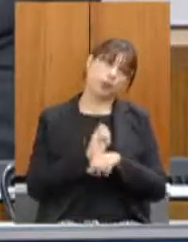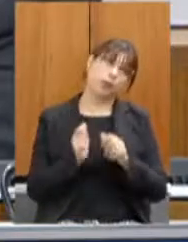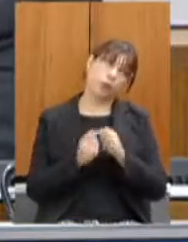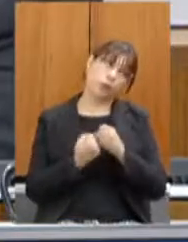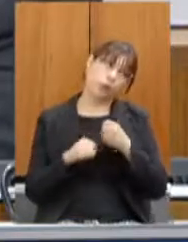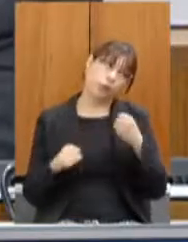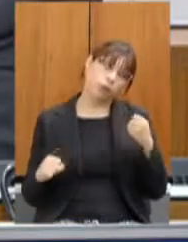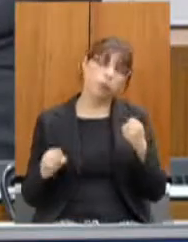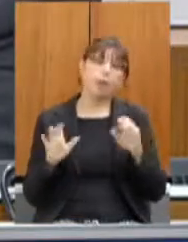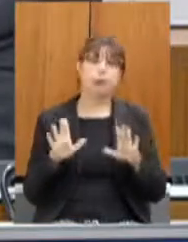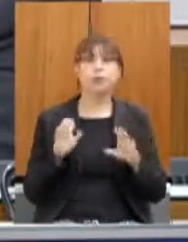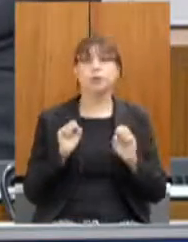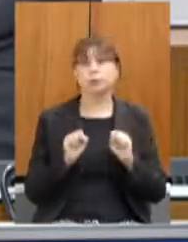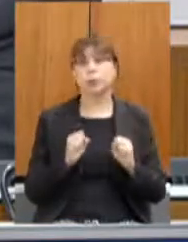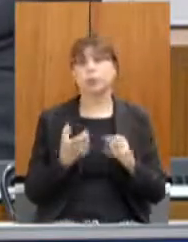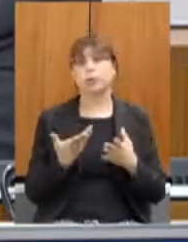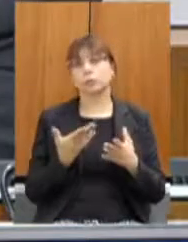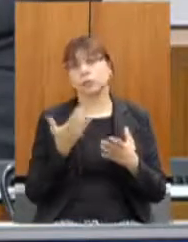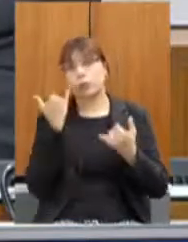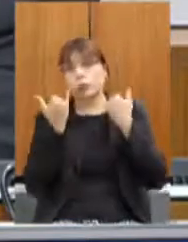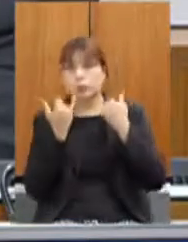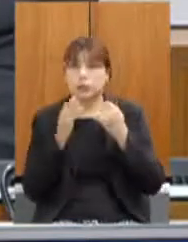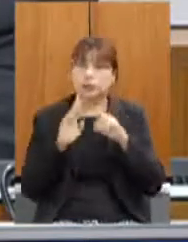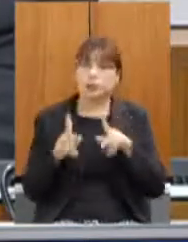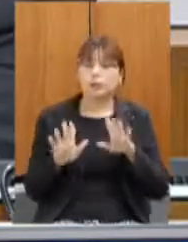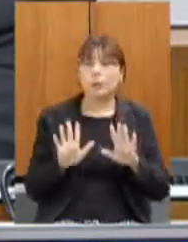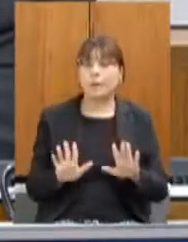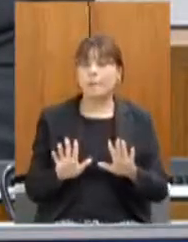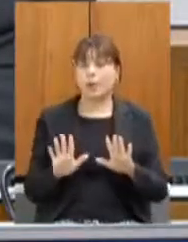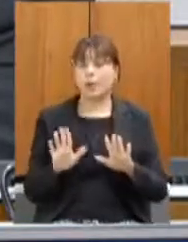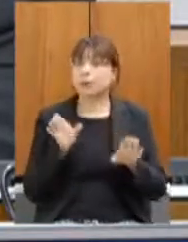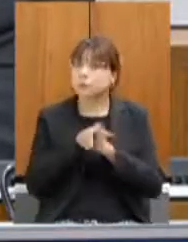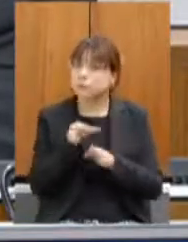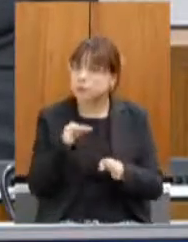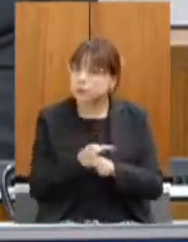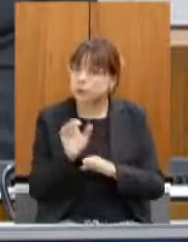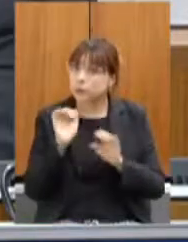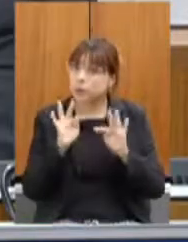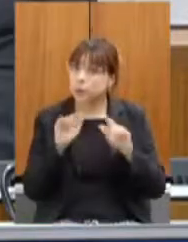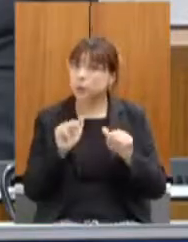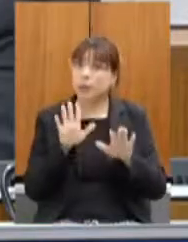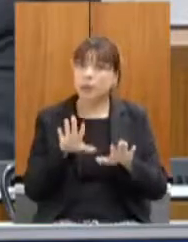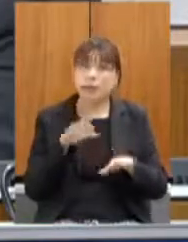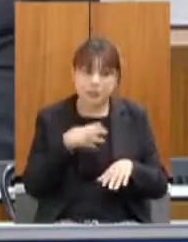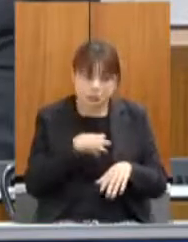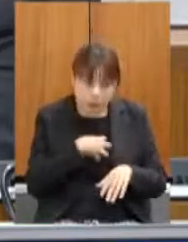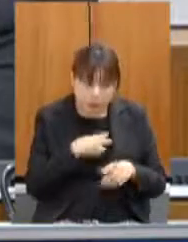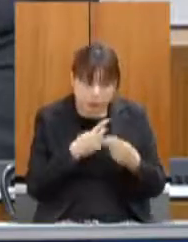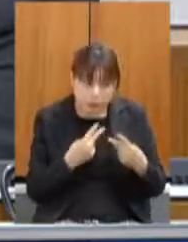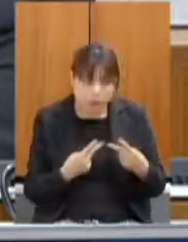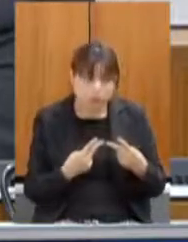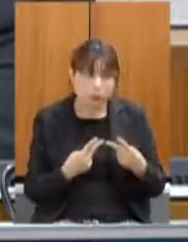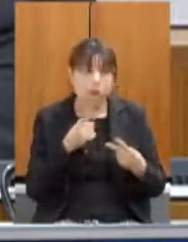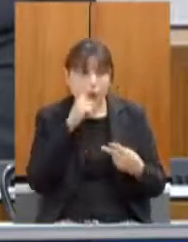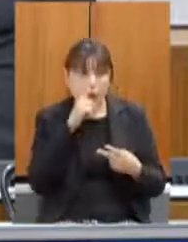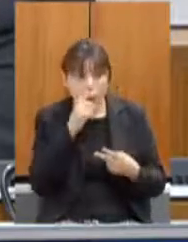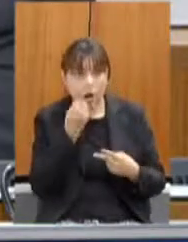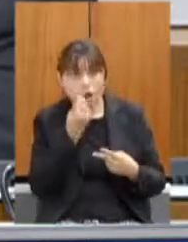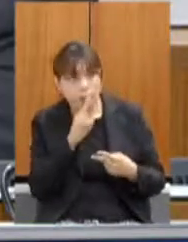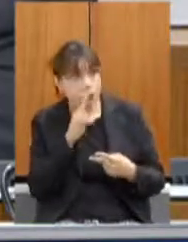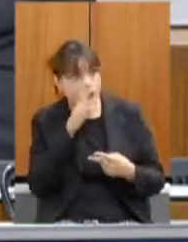desencontro mas a orientação para rede hoje é para qualquer sintomático faz o teste Independente de estar grávida ou não